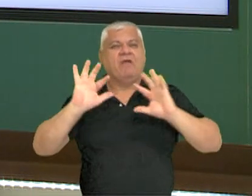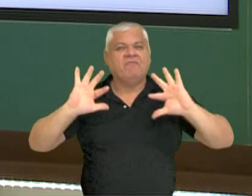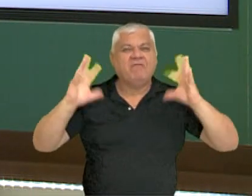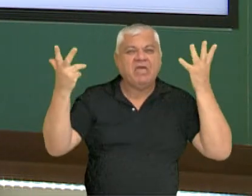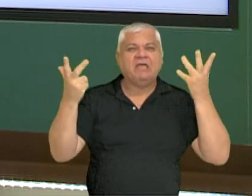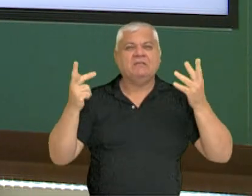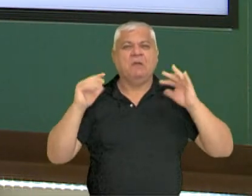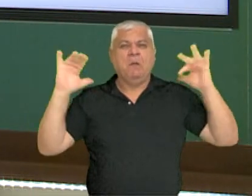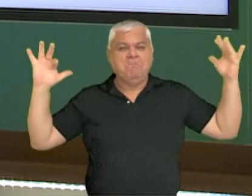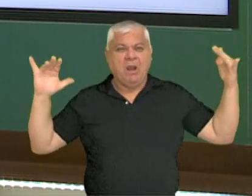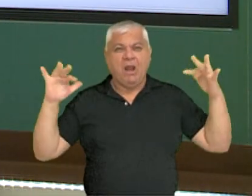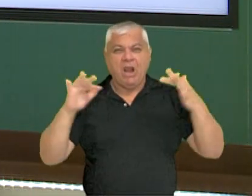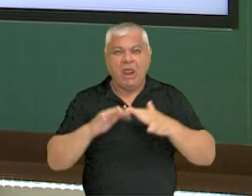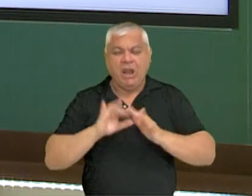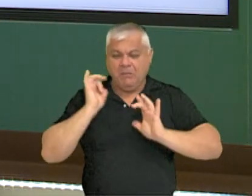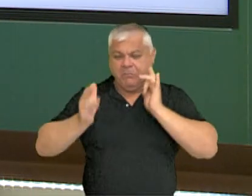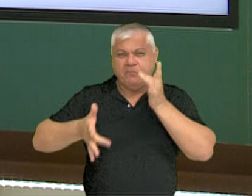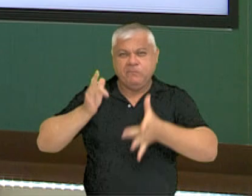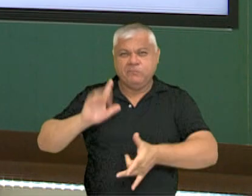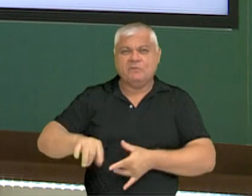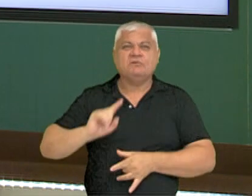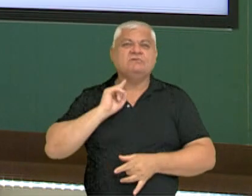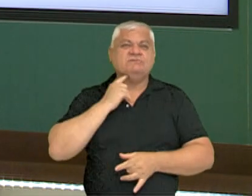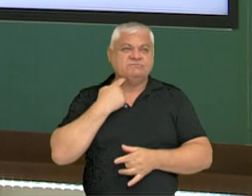grandes aglomerações.